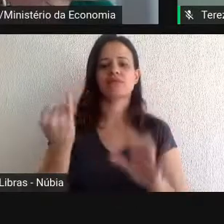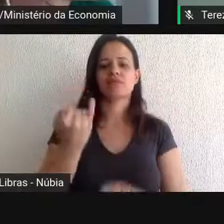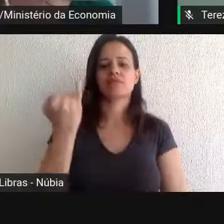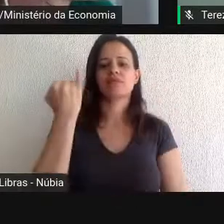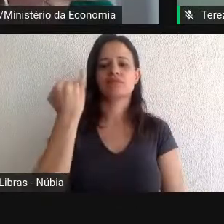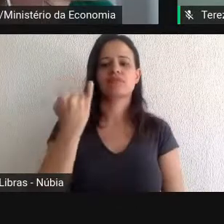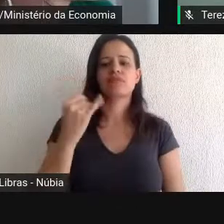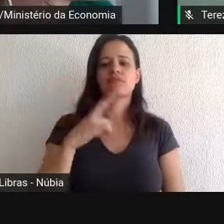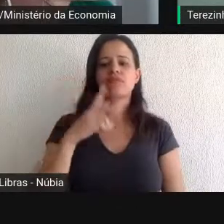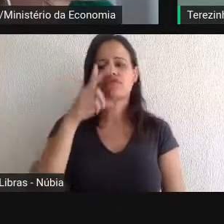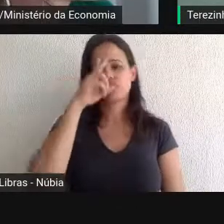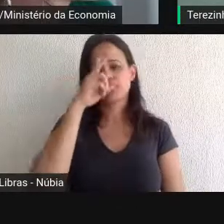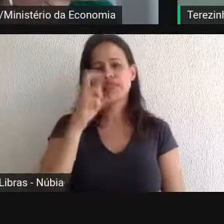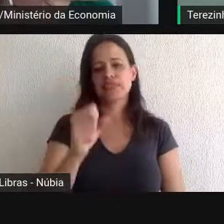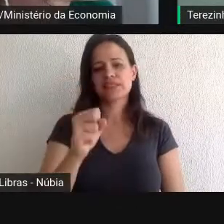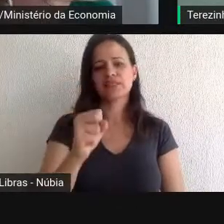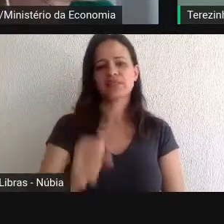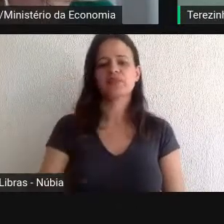devem ser fortalecidos.